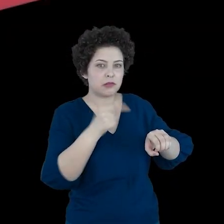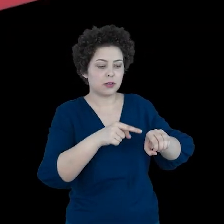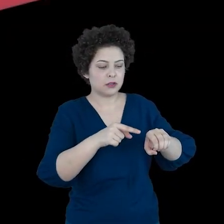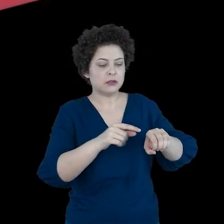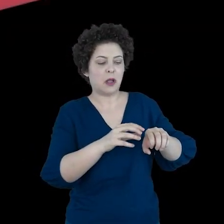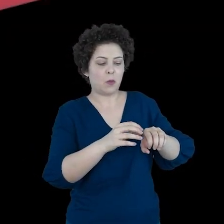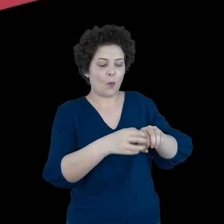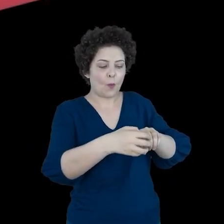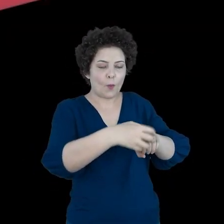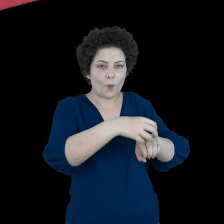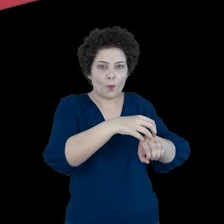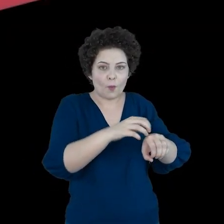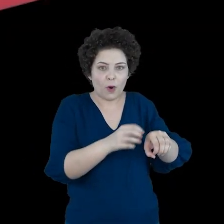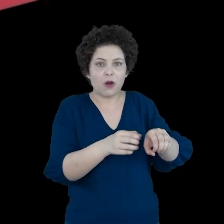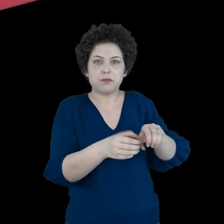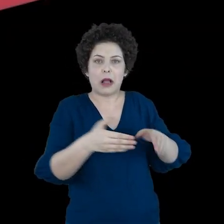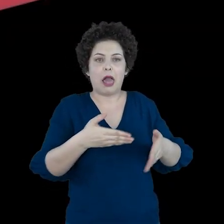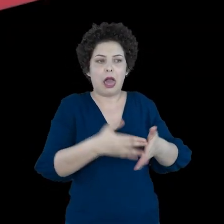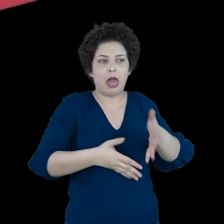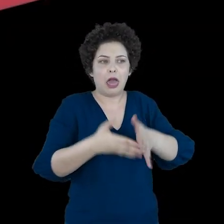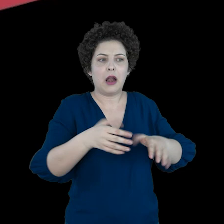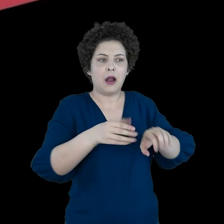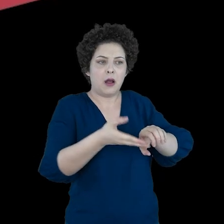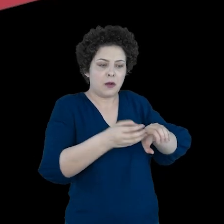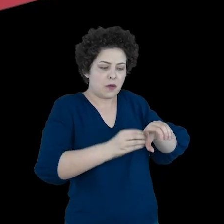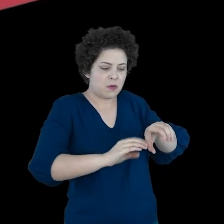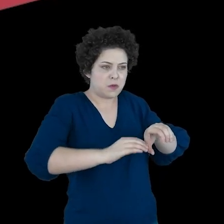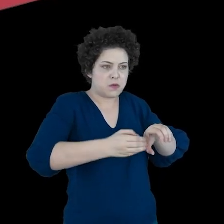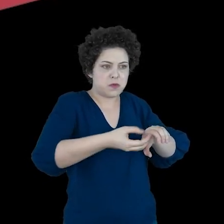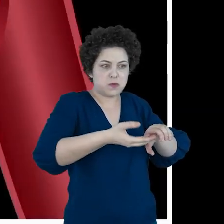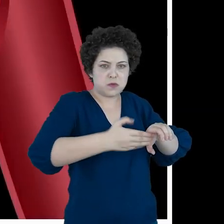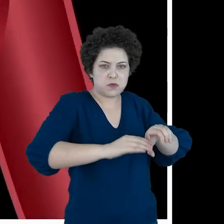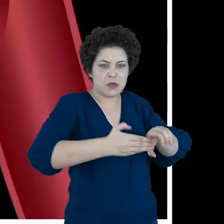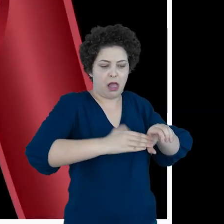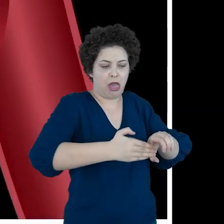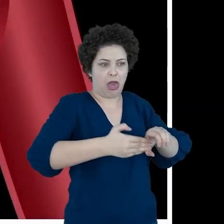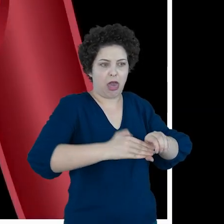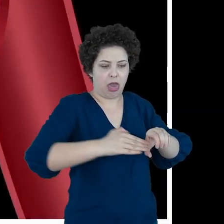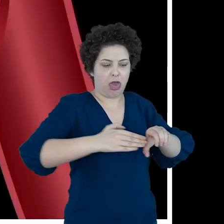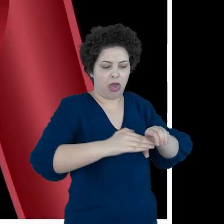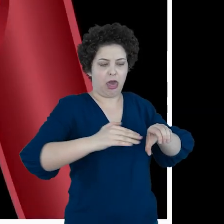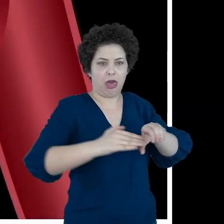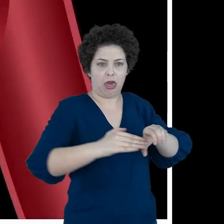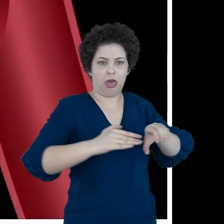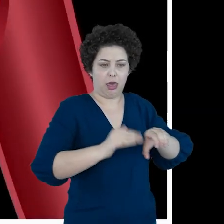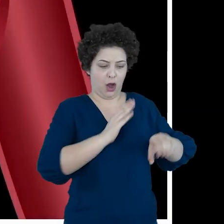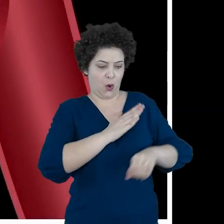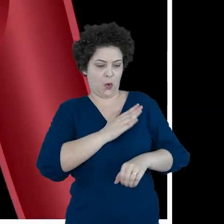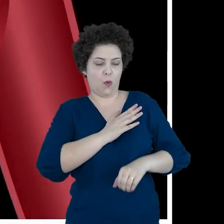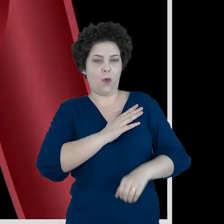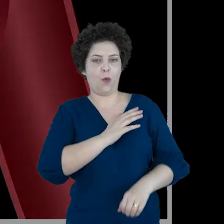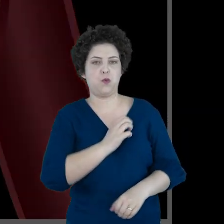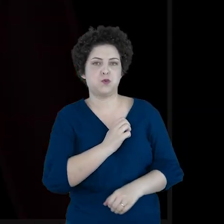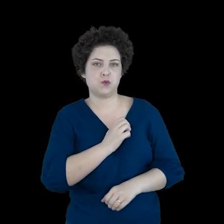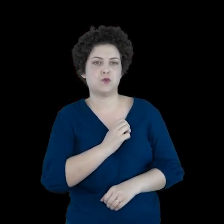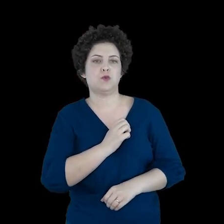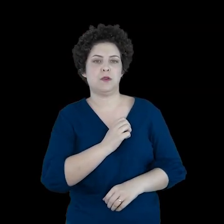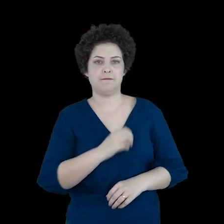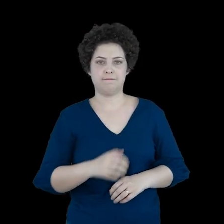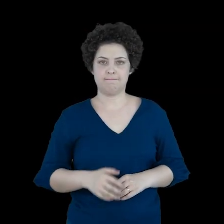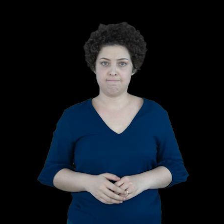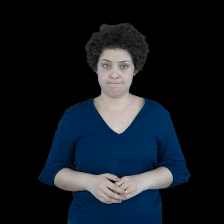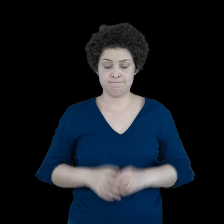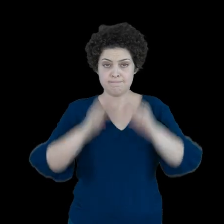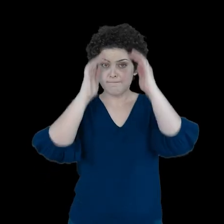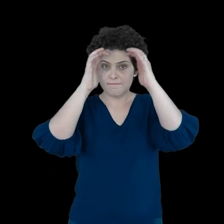de placas que dificultam a passagem do sangue. No coração, pode levar ao infarto.